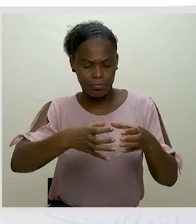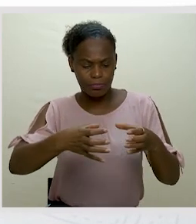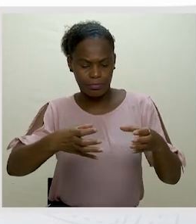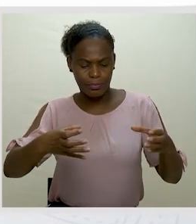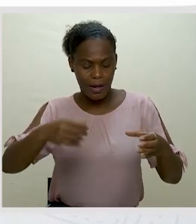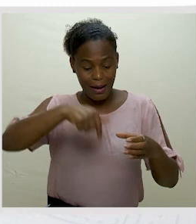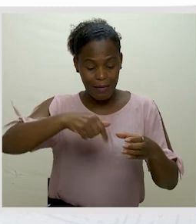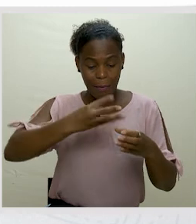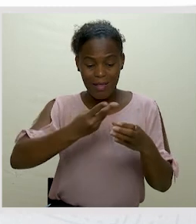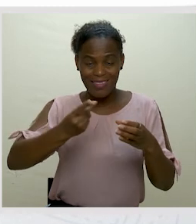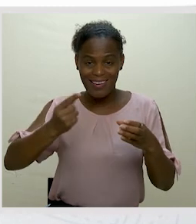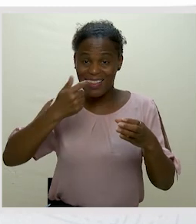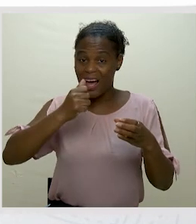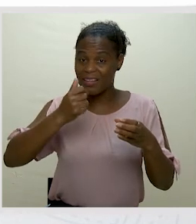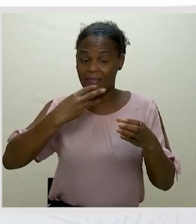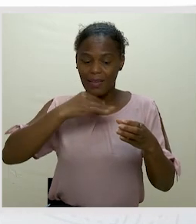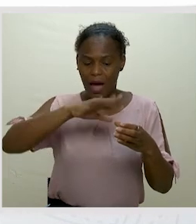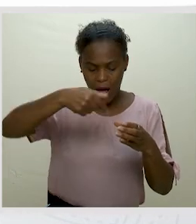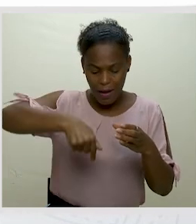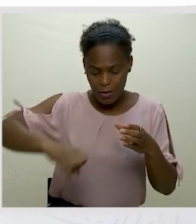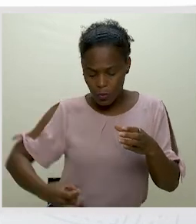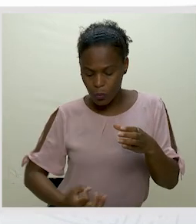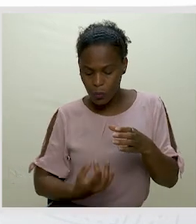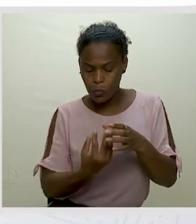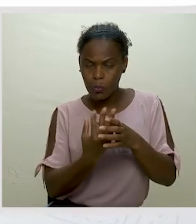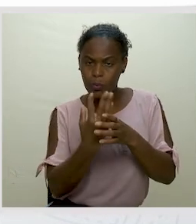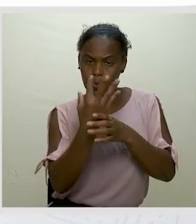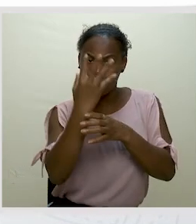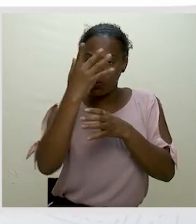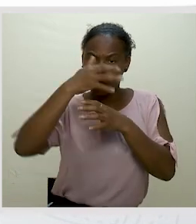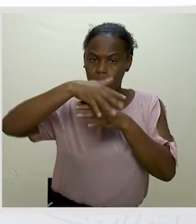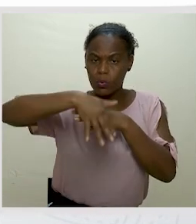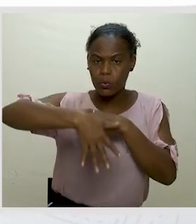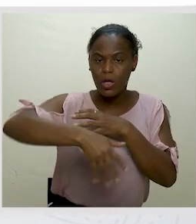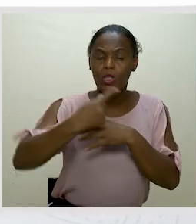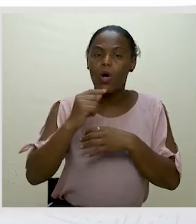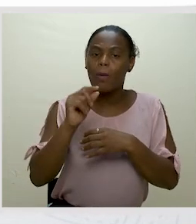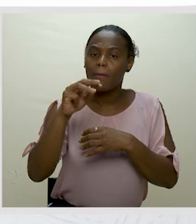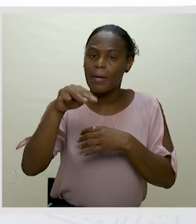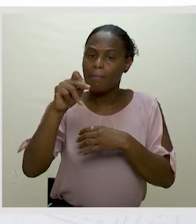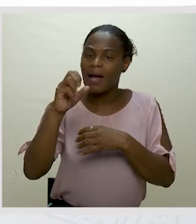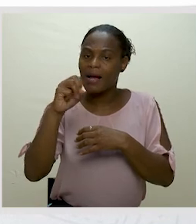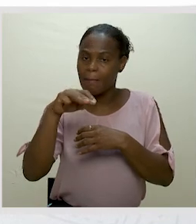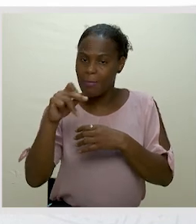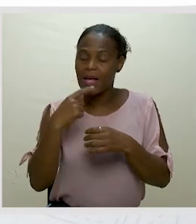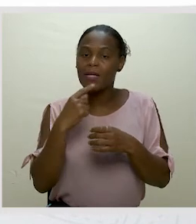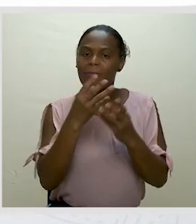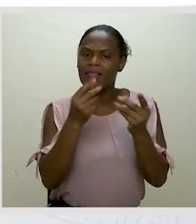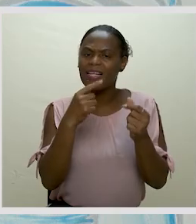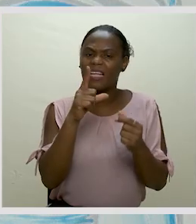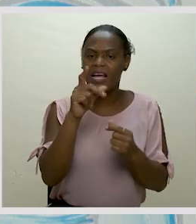saem materiais existentes no interior da Terra, a que se chama magma. Esses materiais já sabem que são a